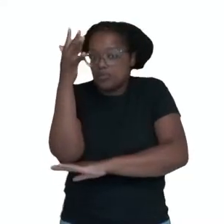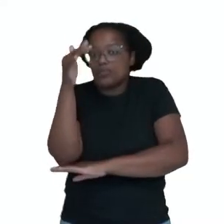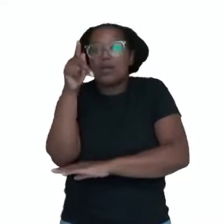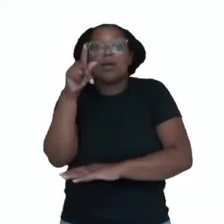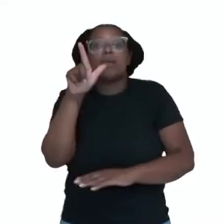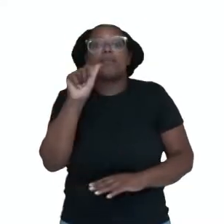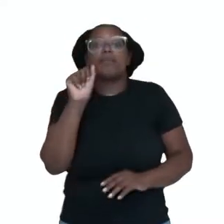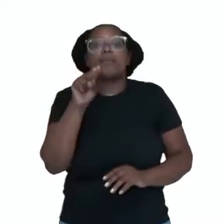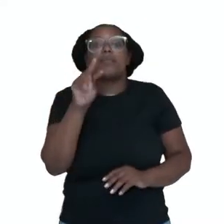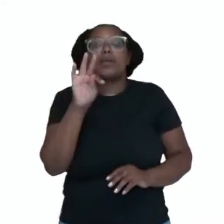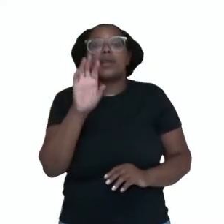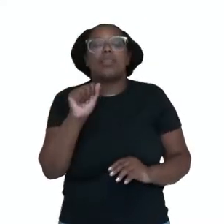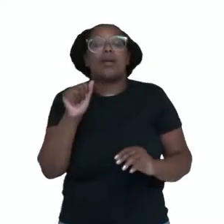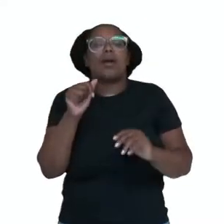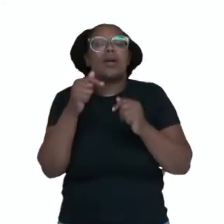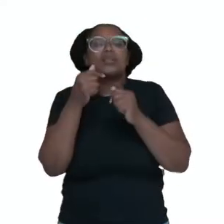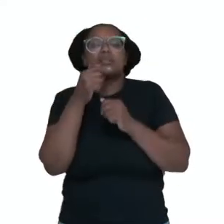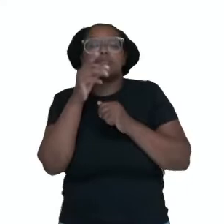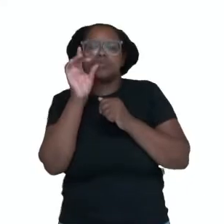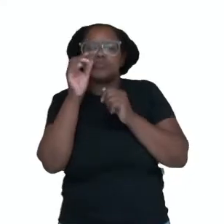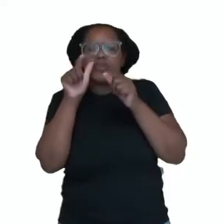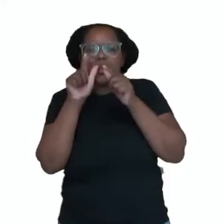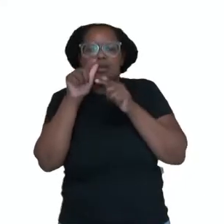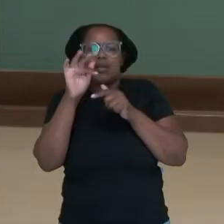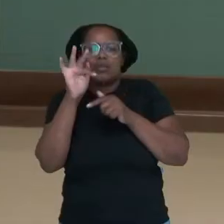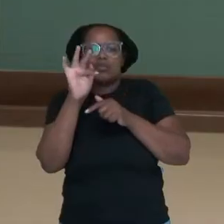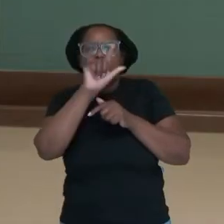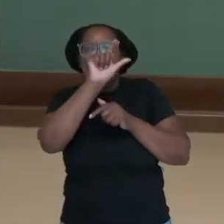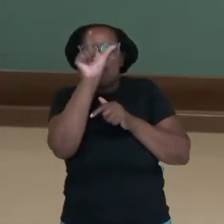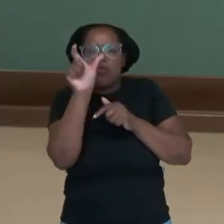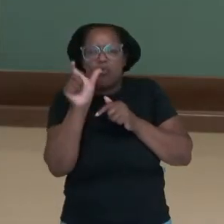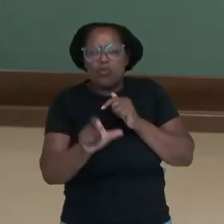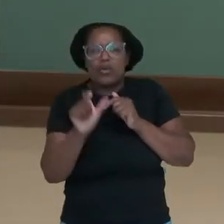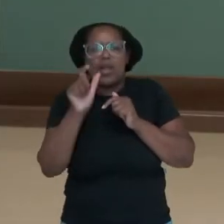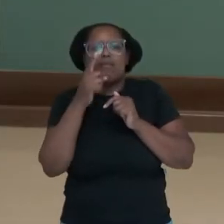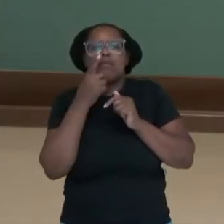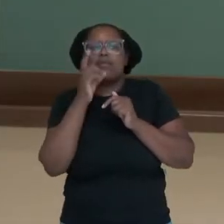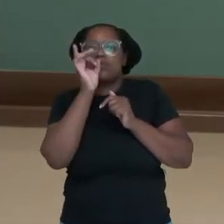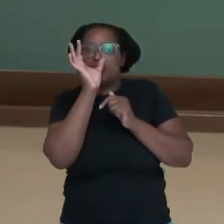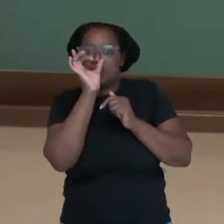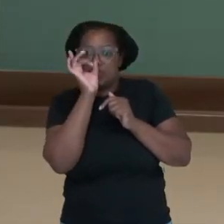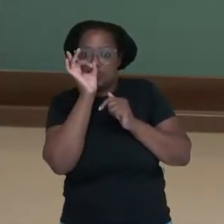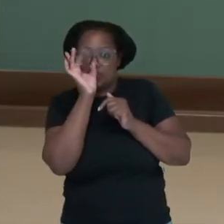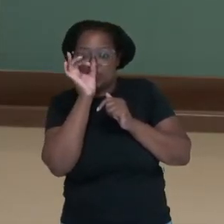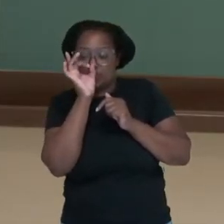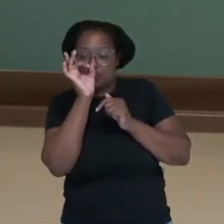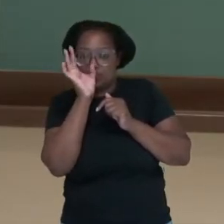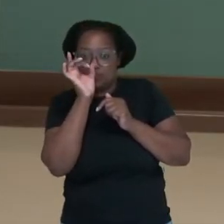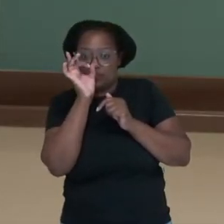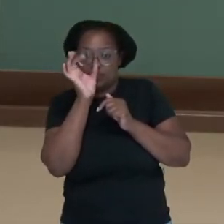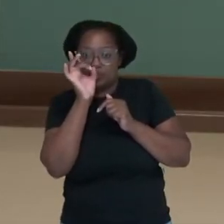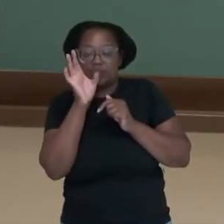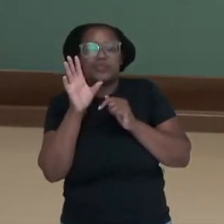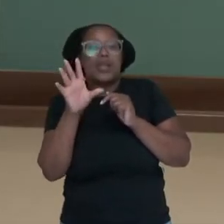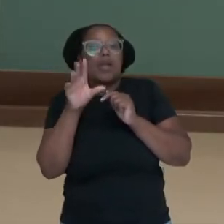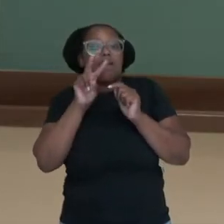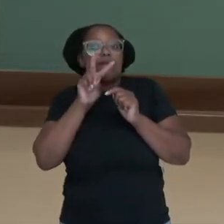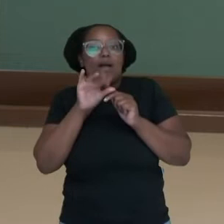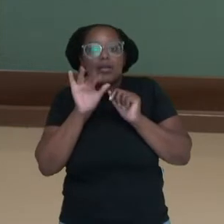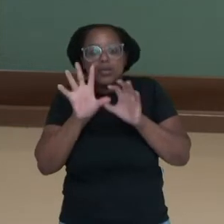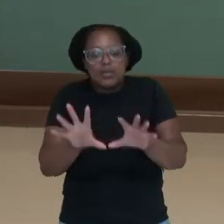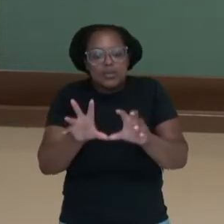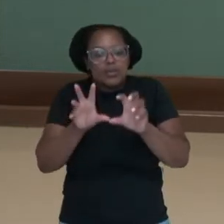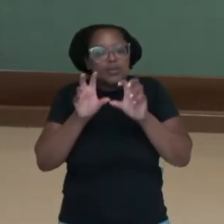verdes, possuem clorofila, o pigmento que realiza a fotossíntese. Essa planta vai absorver pelas suas